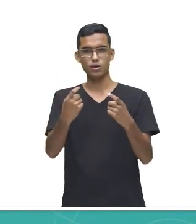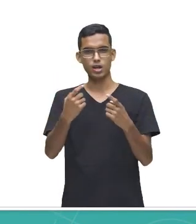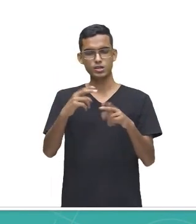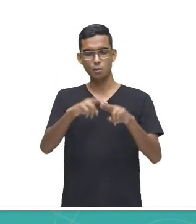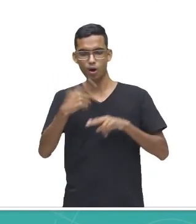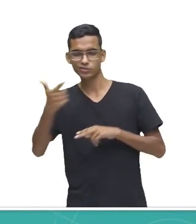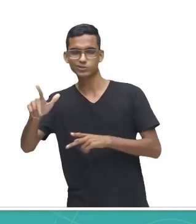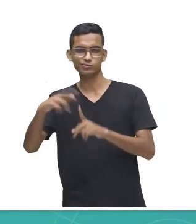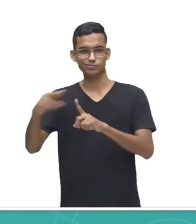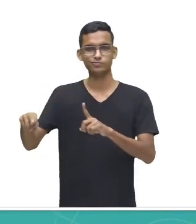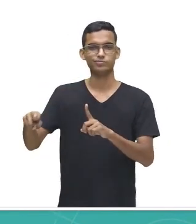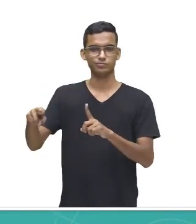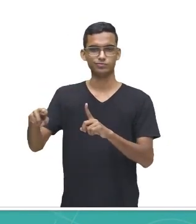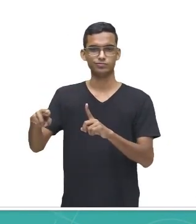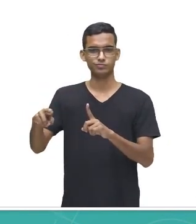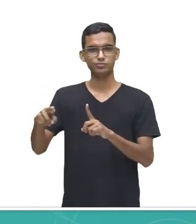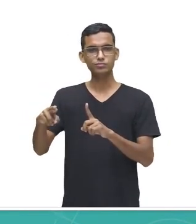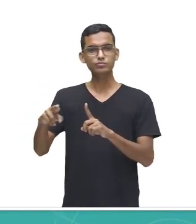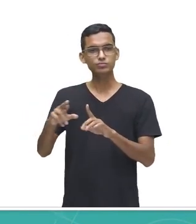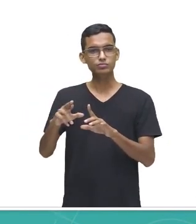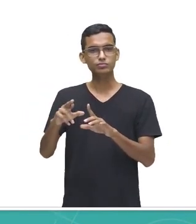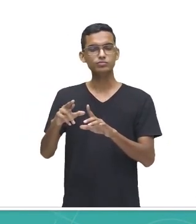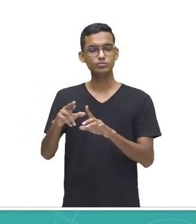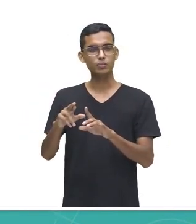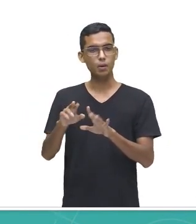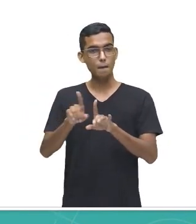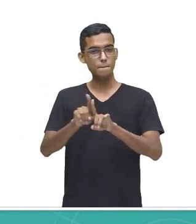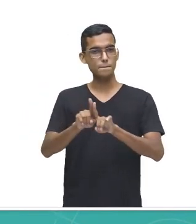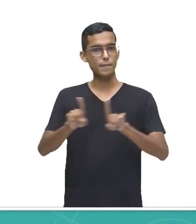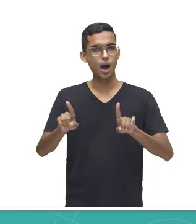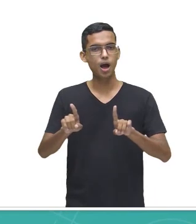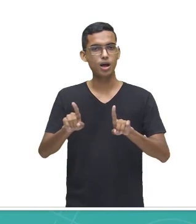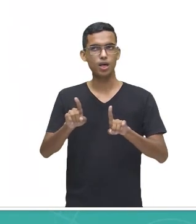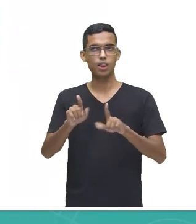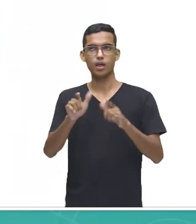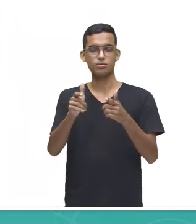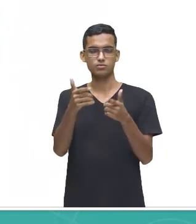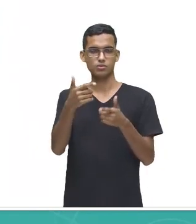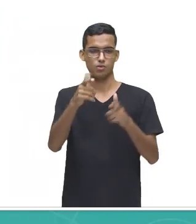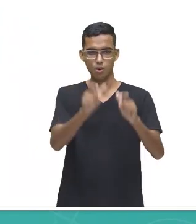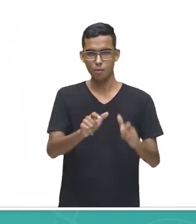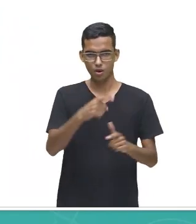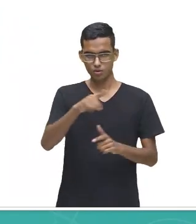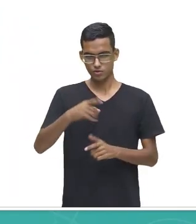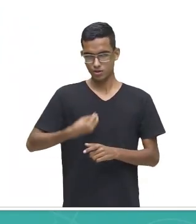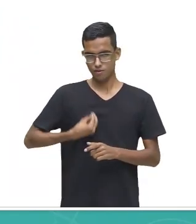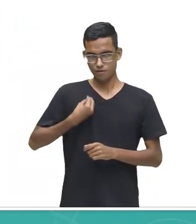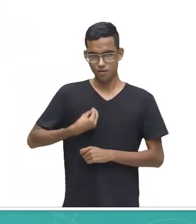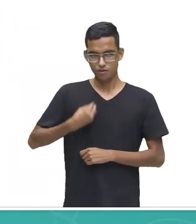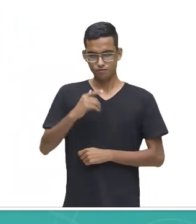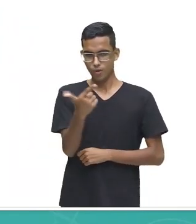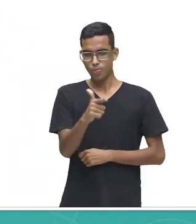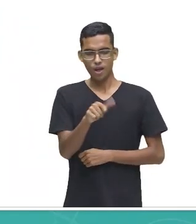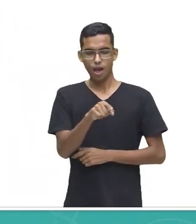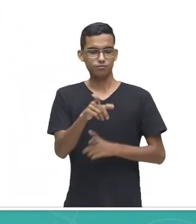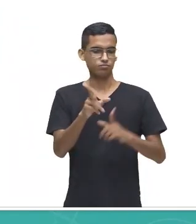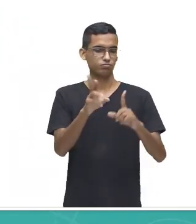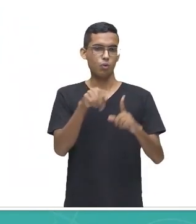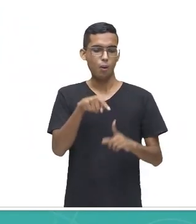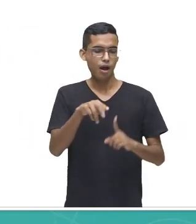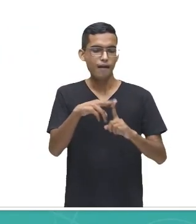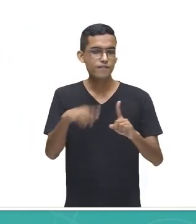Não quer dizer que que no bairro onde vocês moram não tenha uma religião